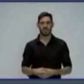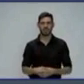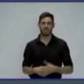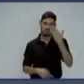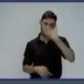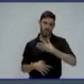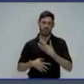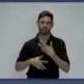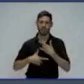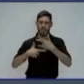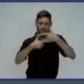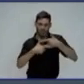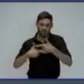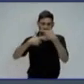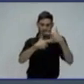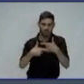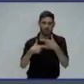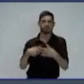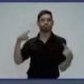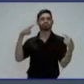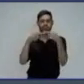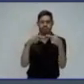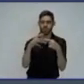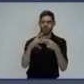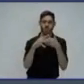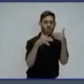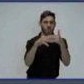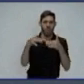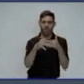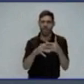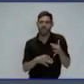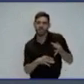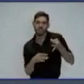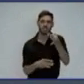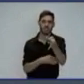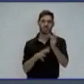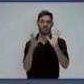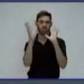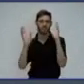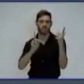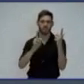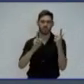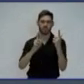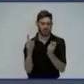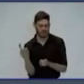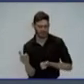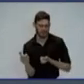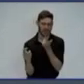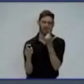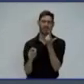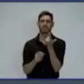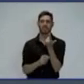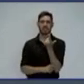live que deverá figurar em qualquer futura antologia de eventos bizarros,